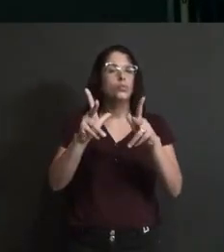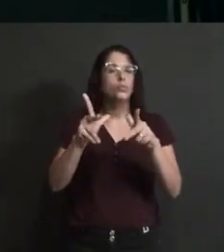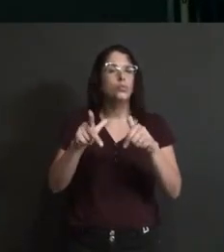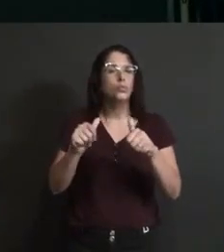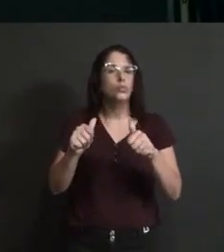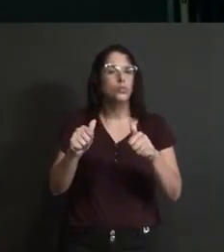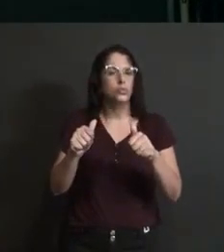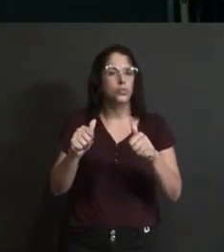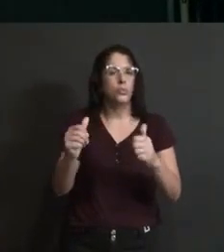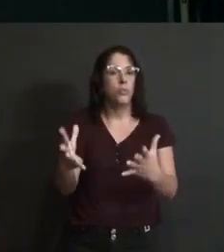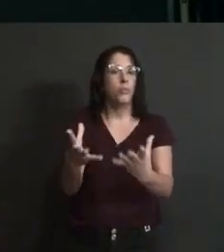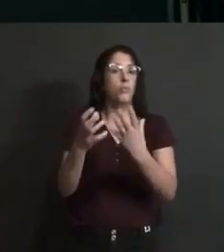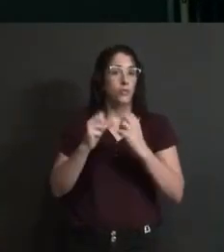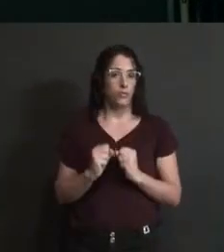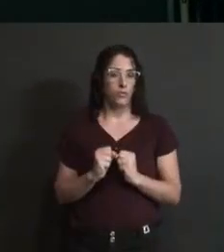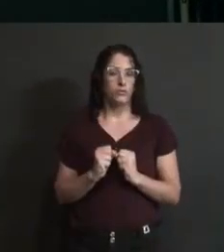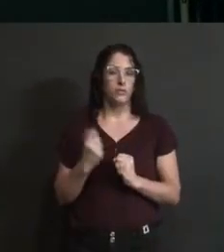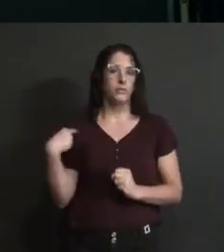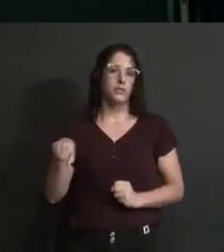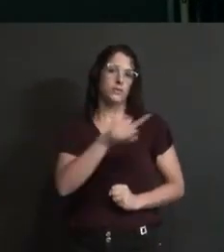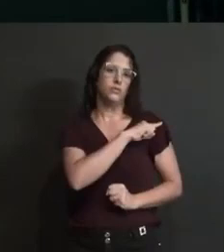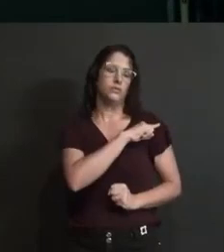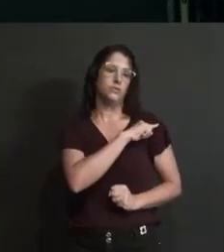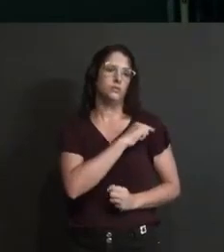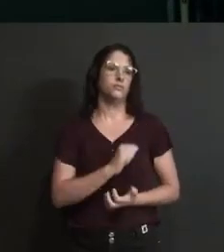para todos.